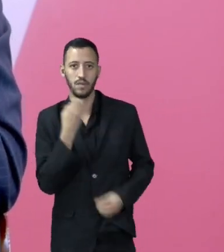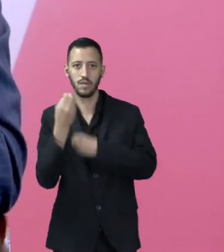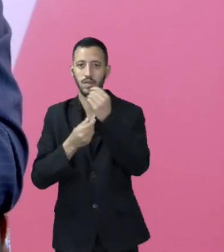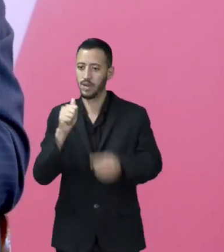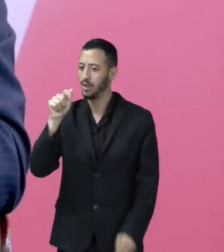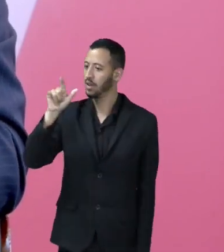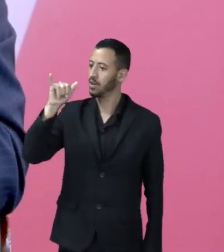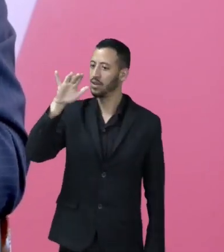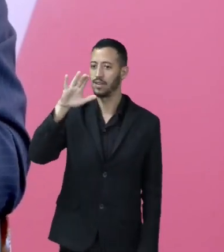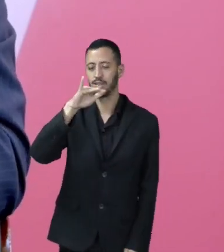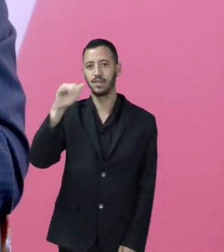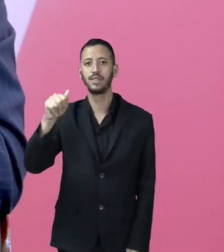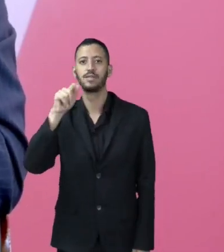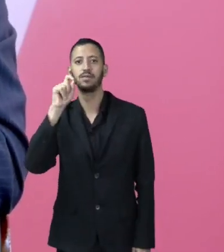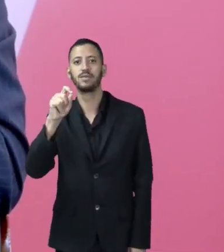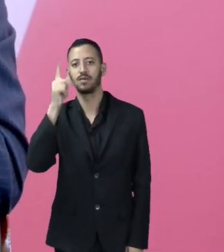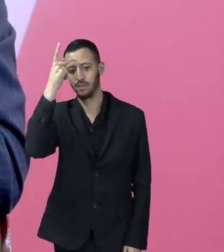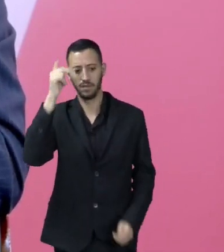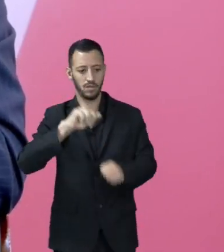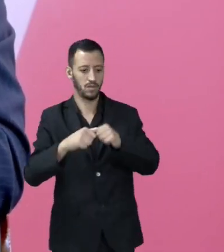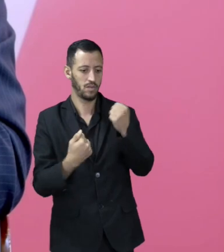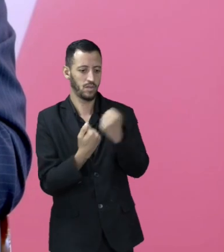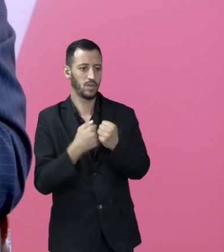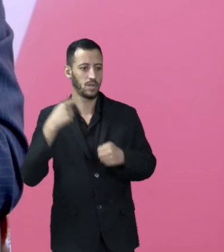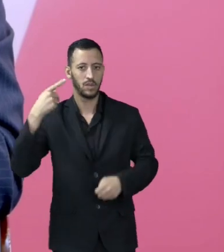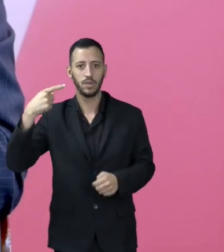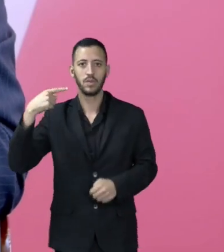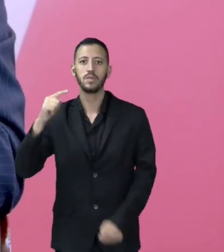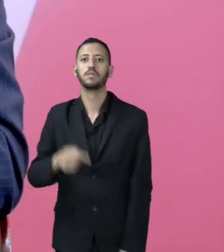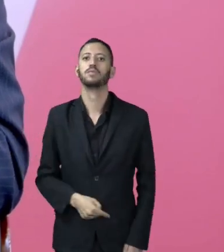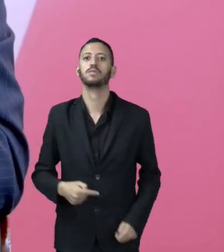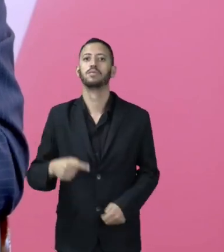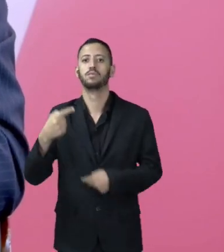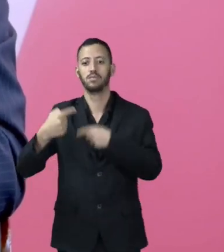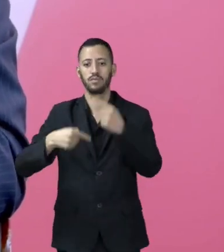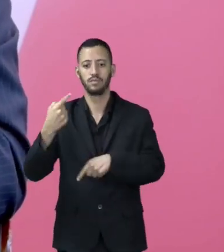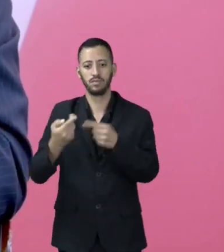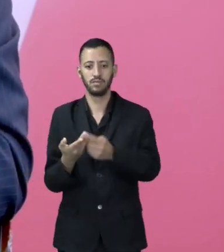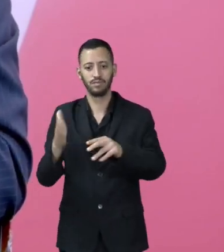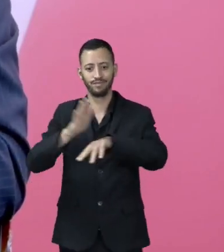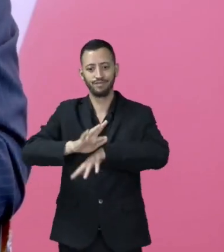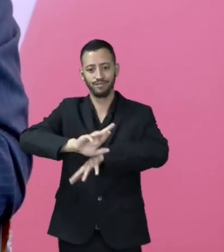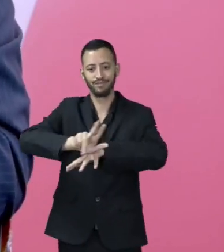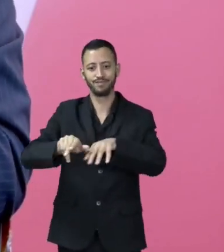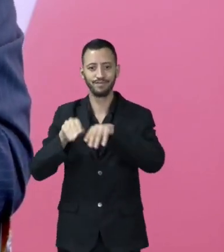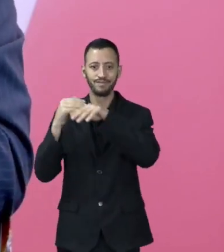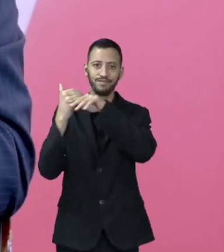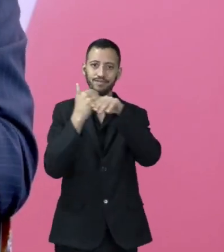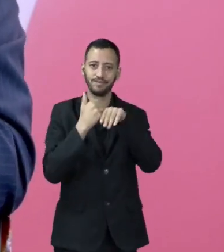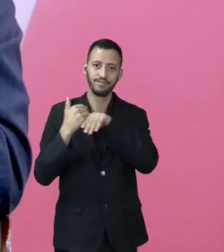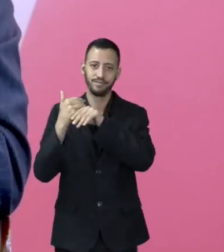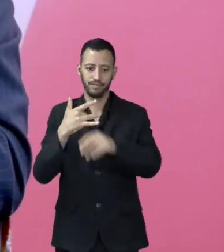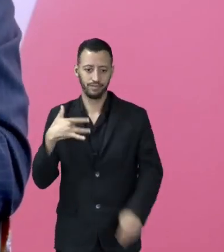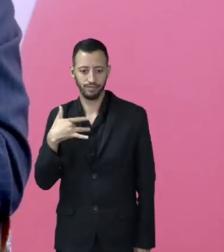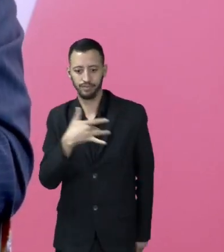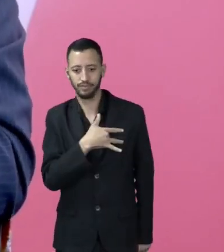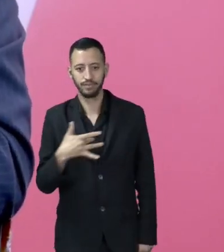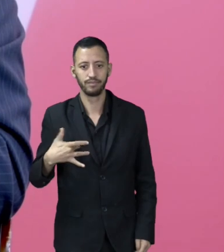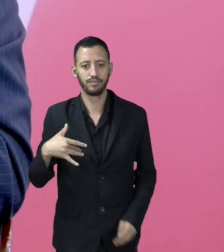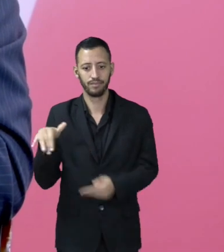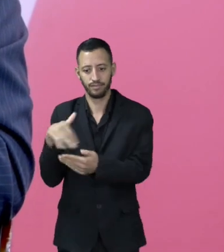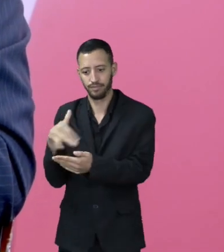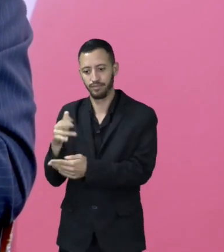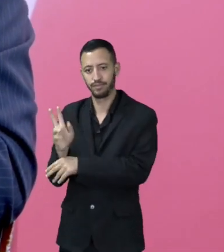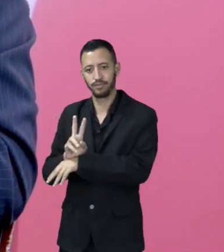Alicia Krieger, que é assessora de políticas de inclusão, diversidade e equidade em saúde na Secretaria